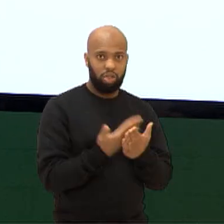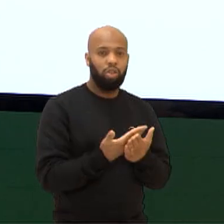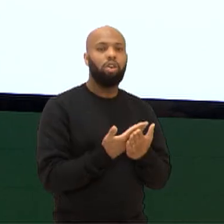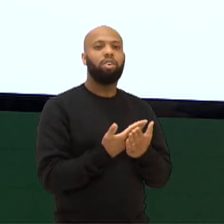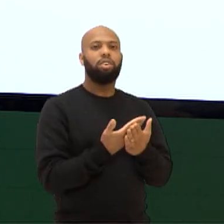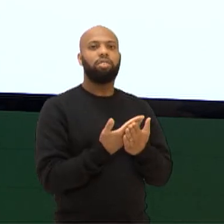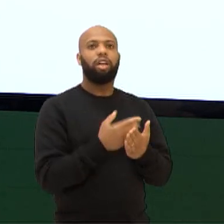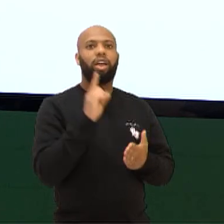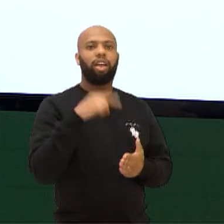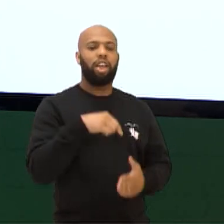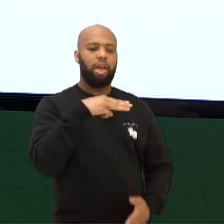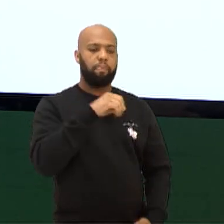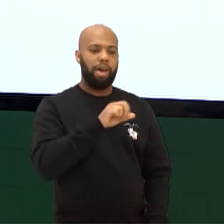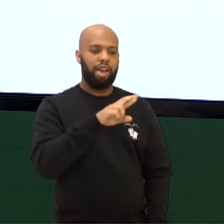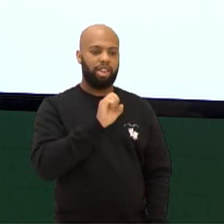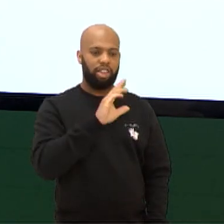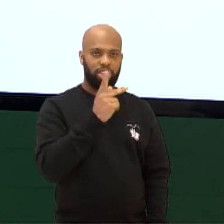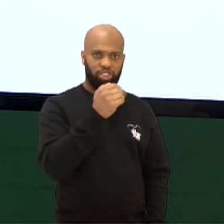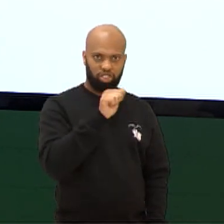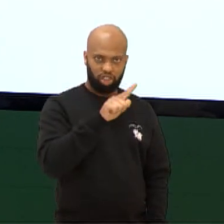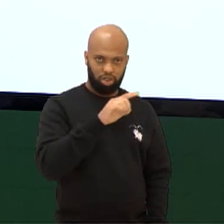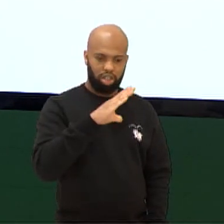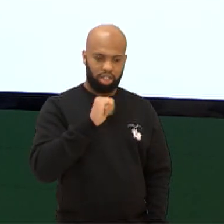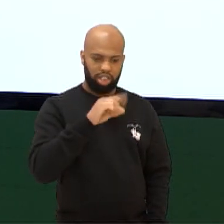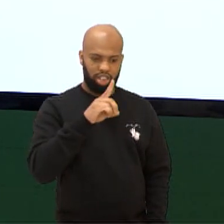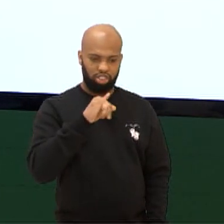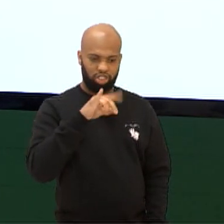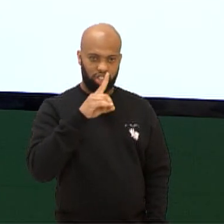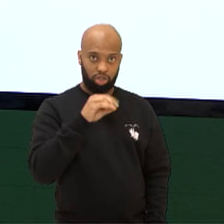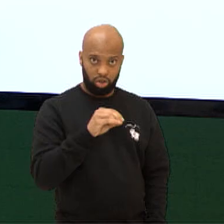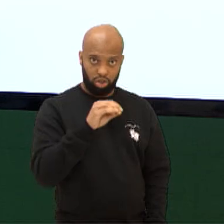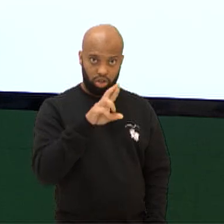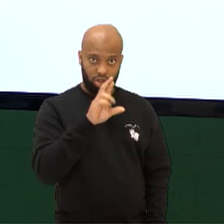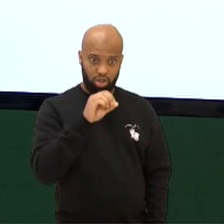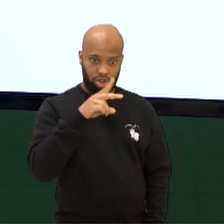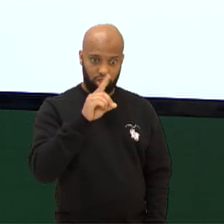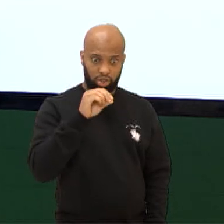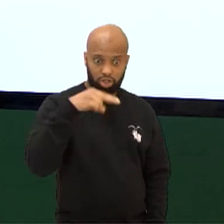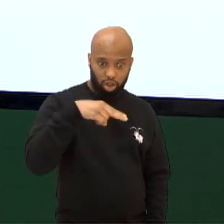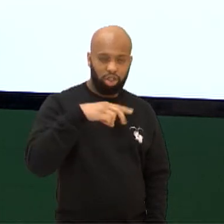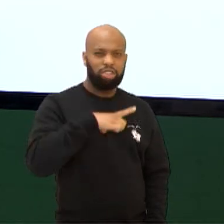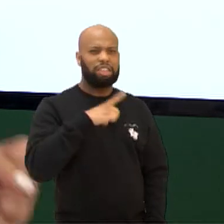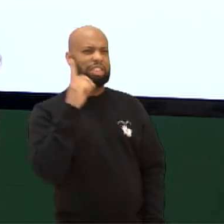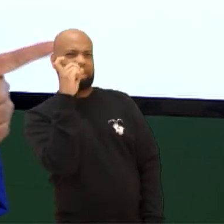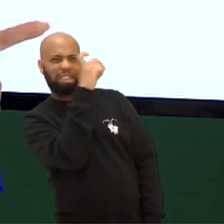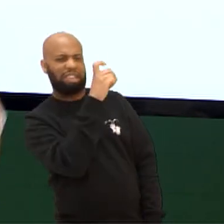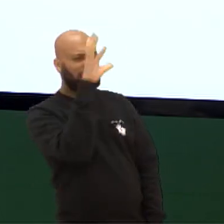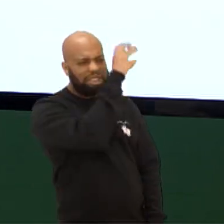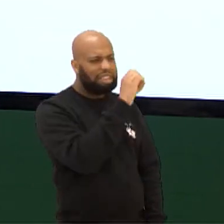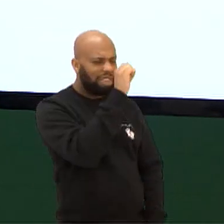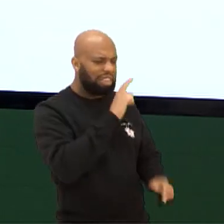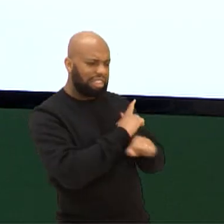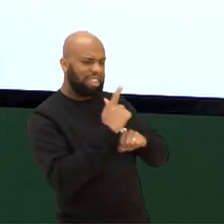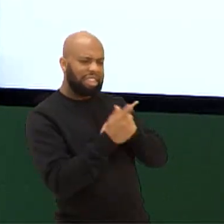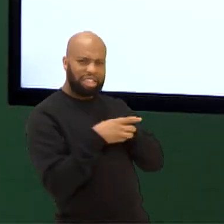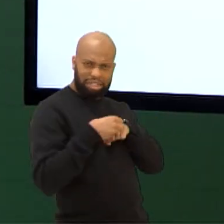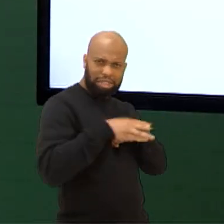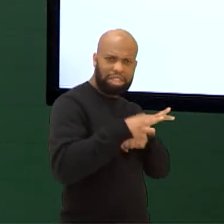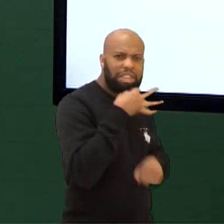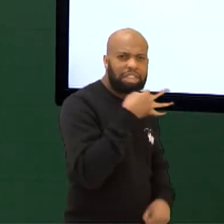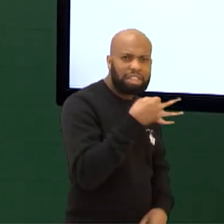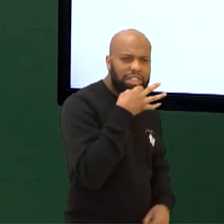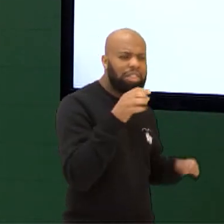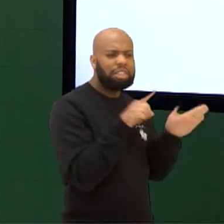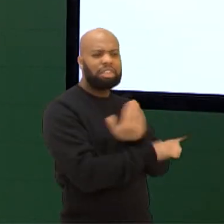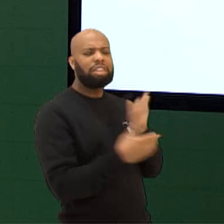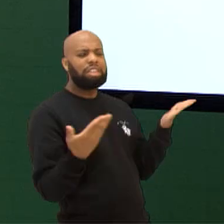Estadual Marechal Cândido Rondon. Ela diz que ela tem muita dificuldade para entender os conteúdos de geografia. Você tem alguma dica para ela? Ela pergunta qual é a